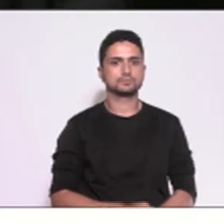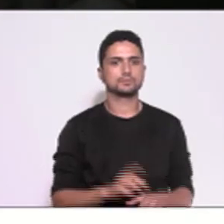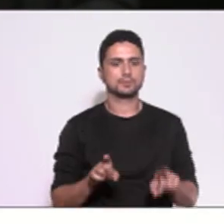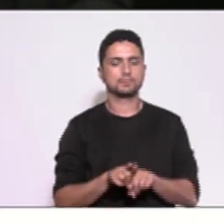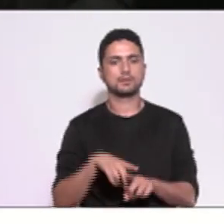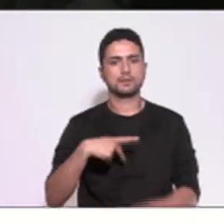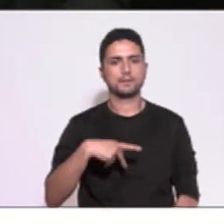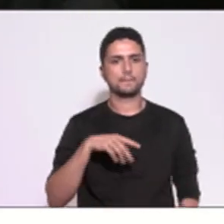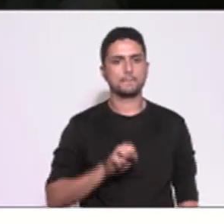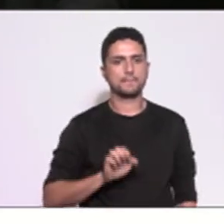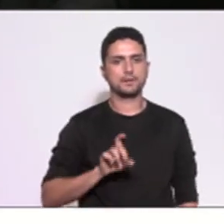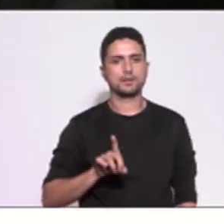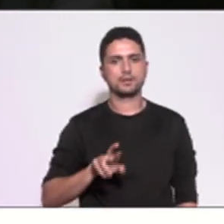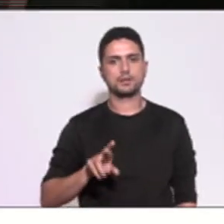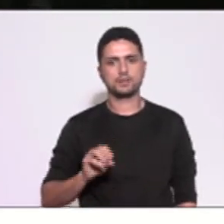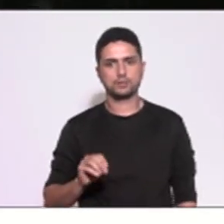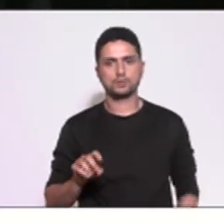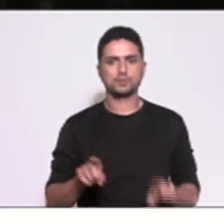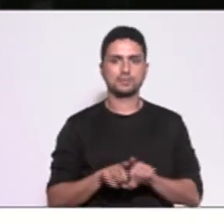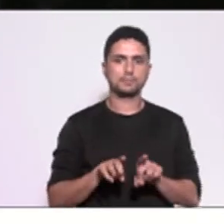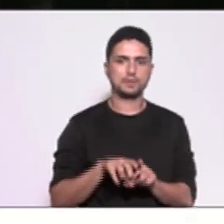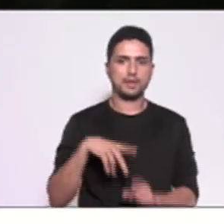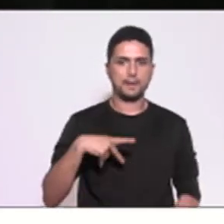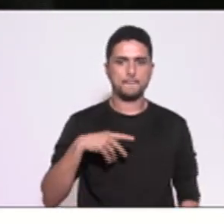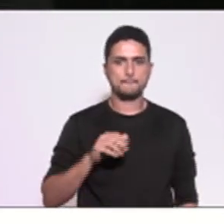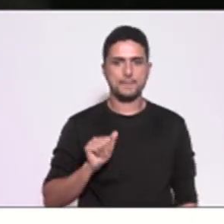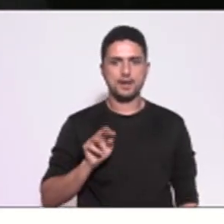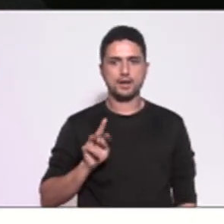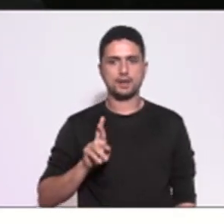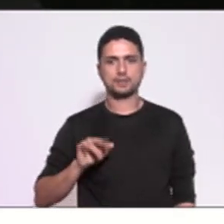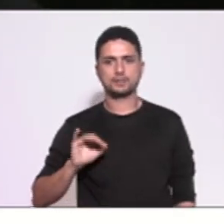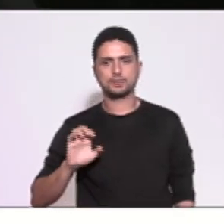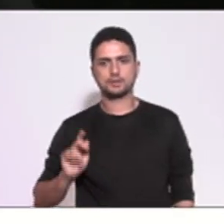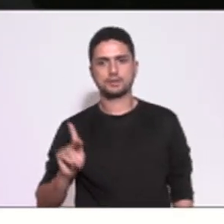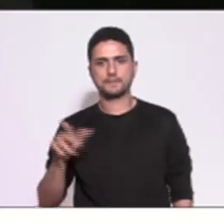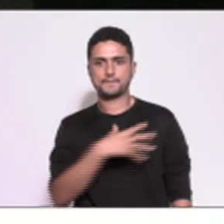Pedro e Patrick, também filhos do homenageado.